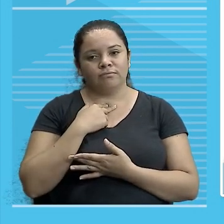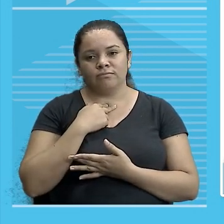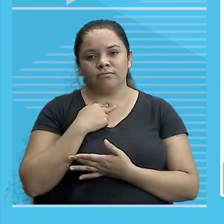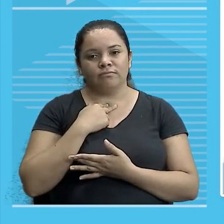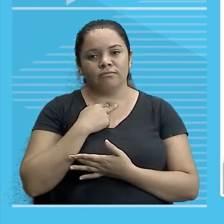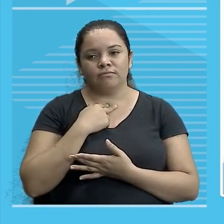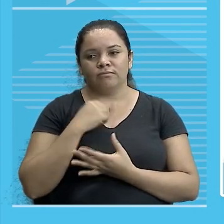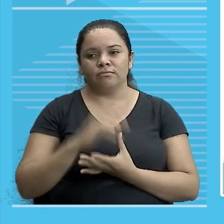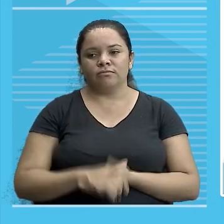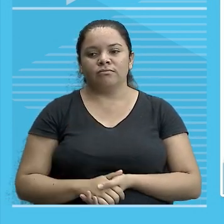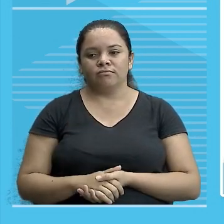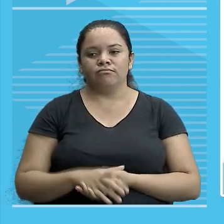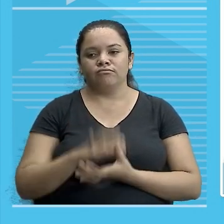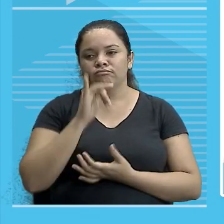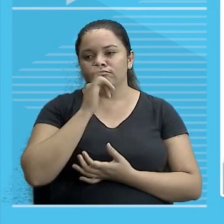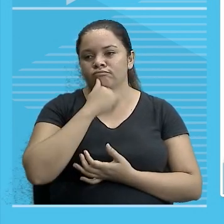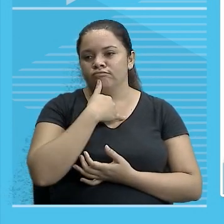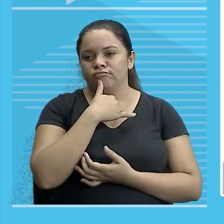Infelizmente não.